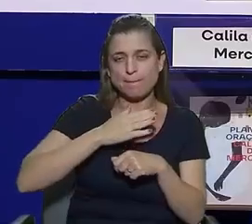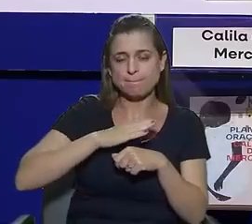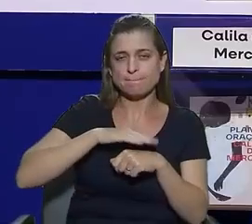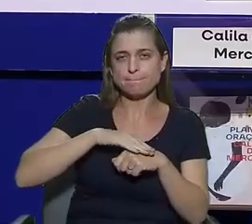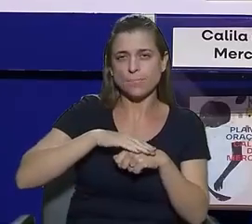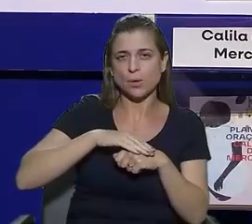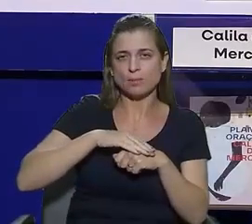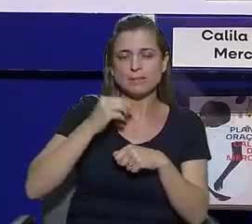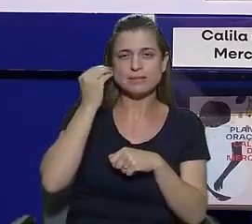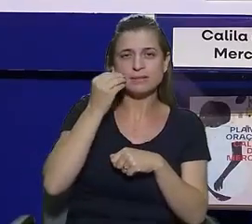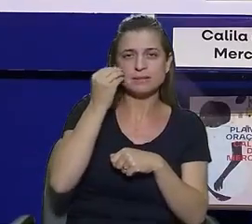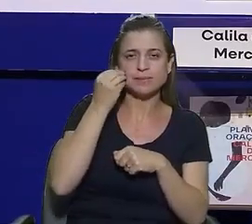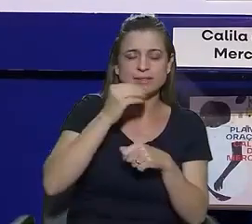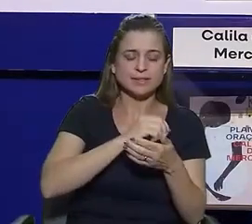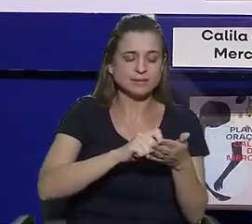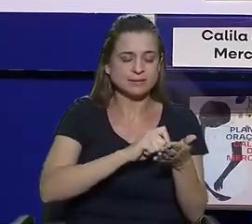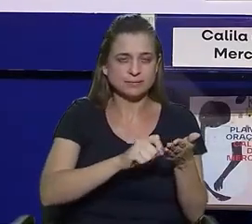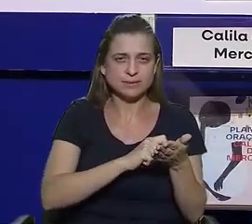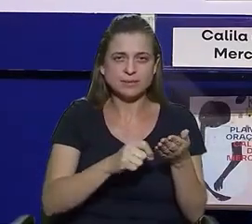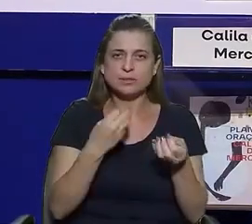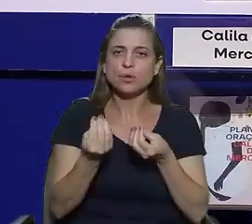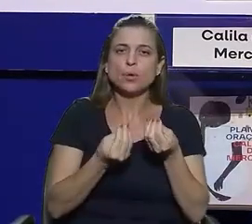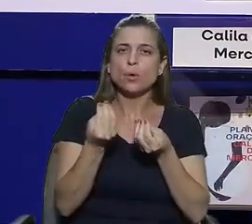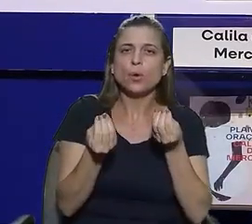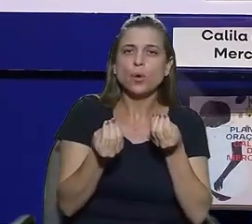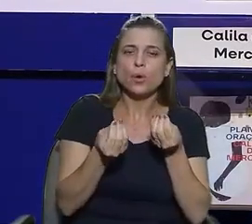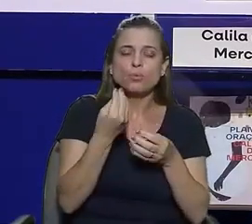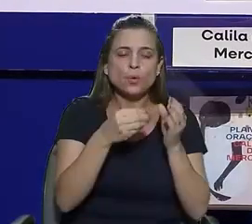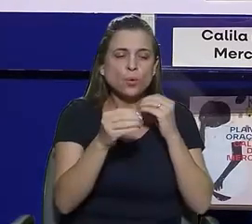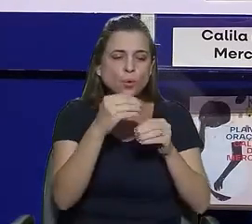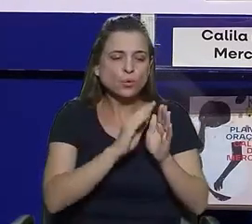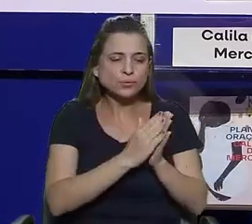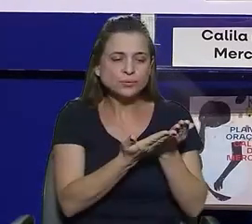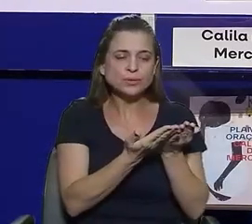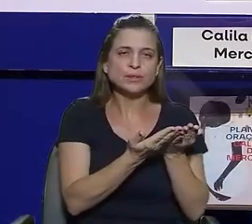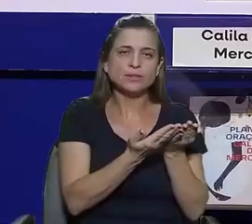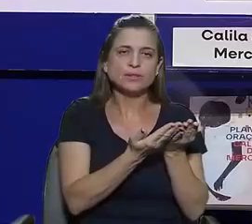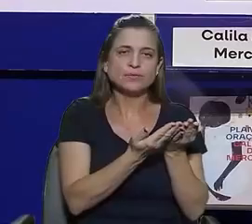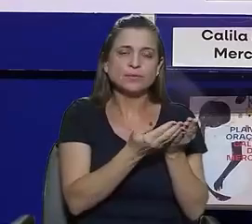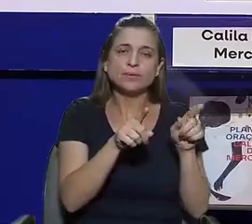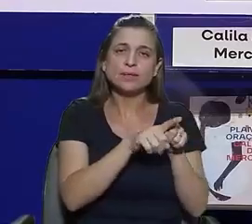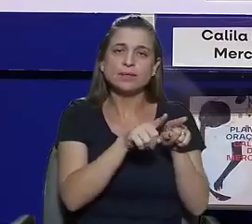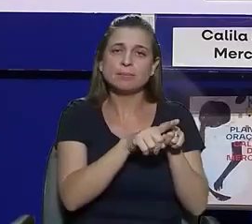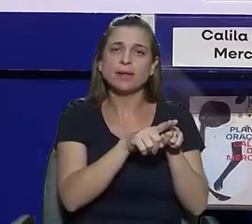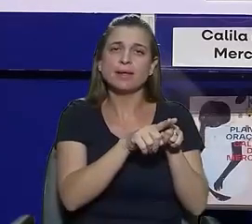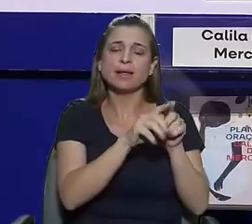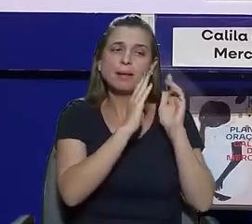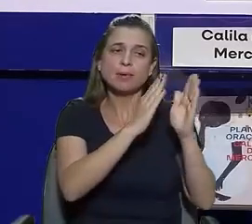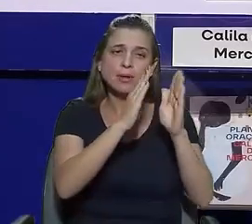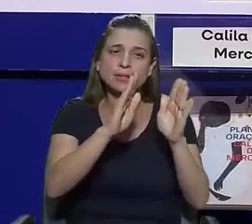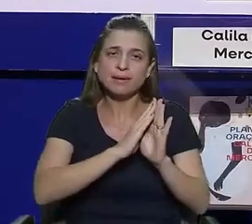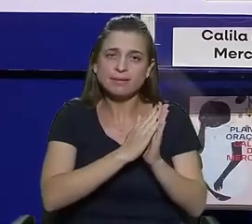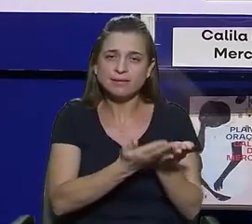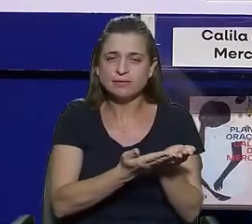com a escrita, e como que eu vou levantando esse livro, que fala também de livros de biblioteca. E